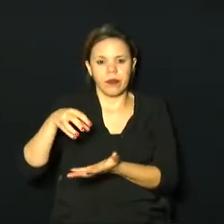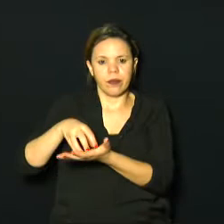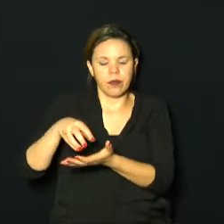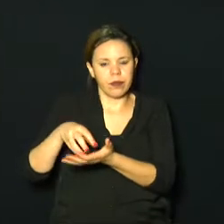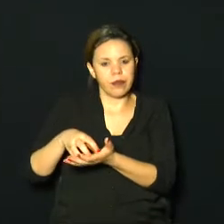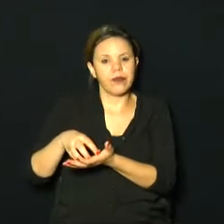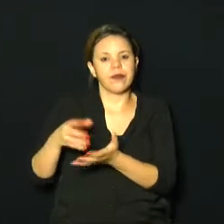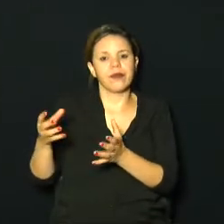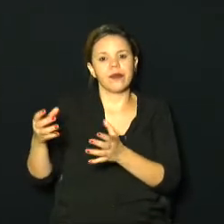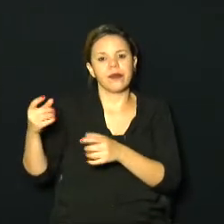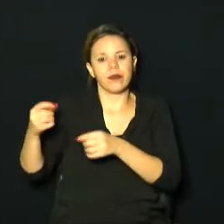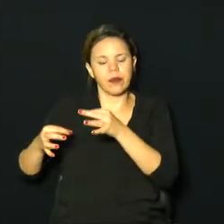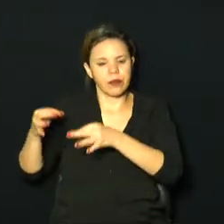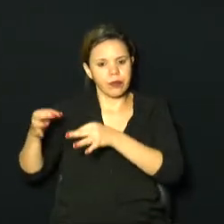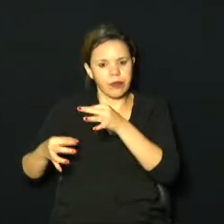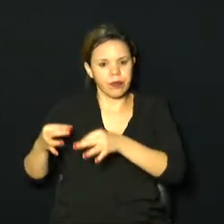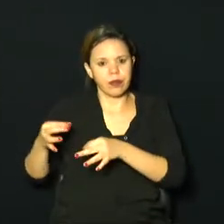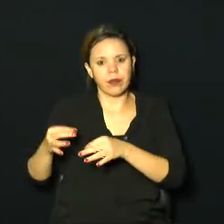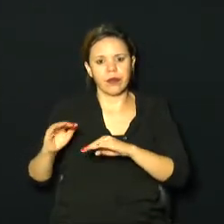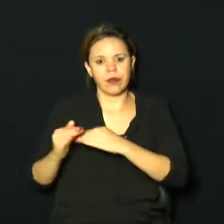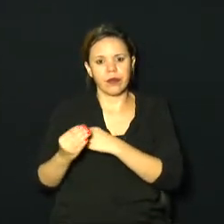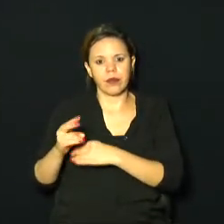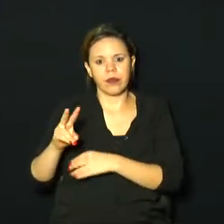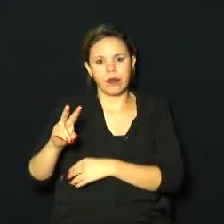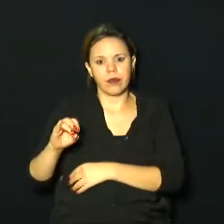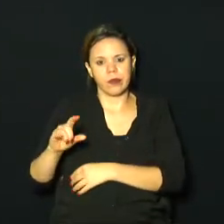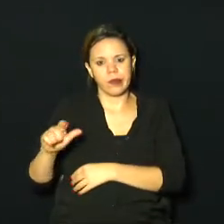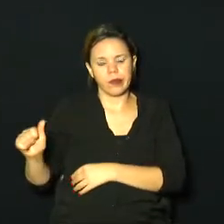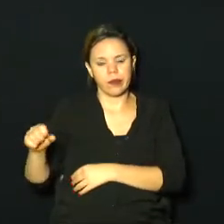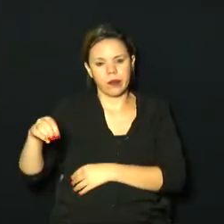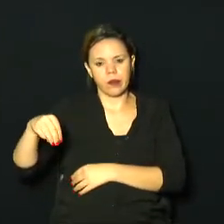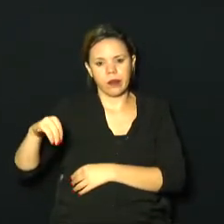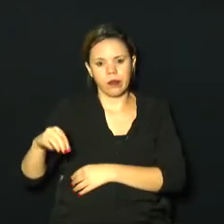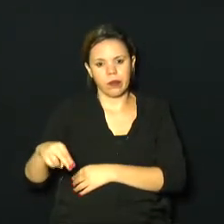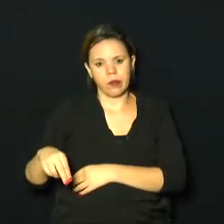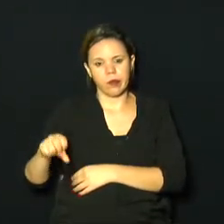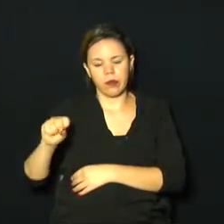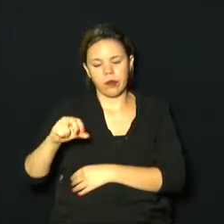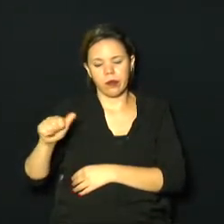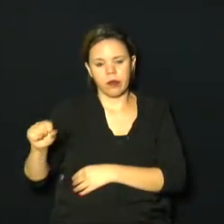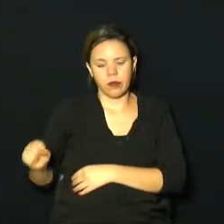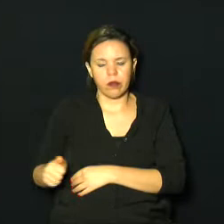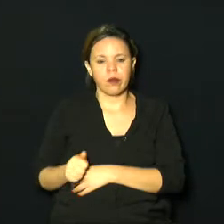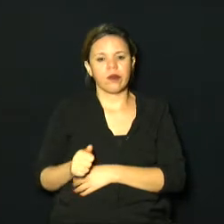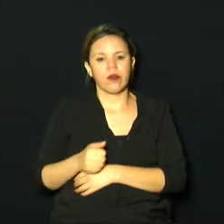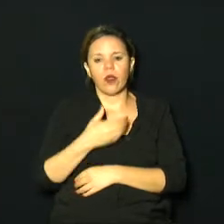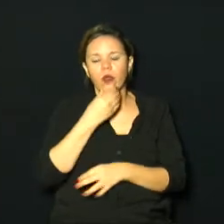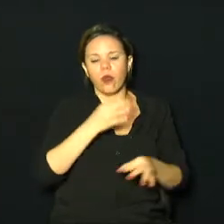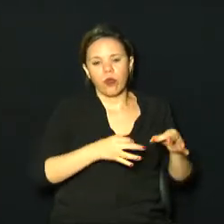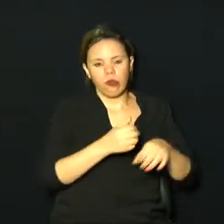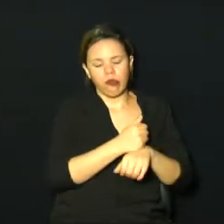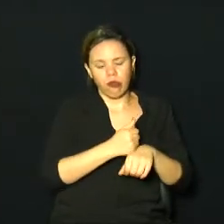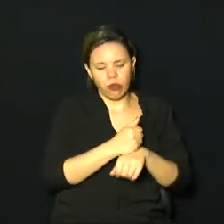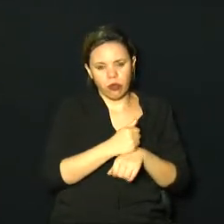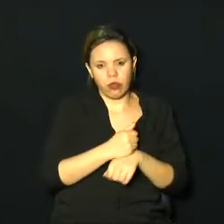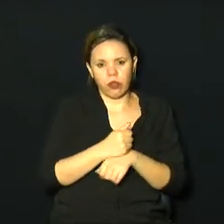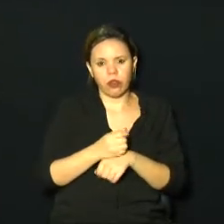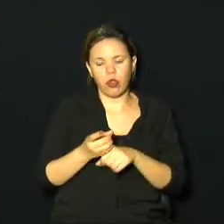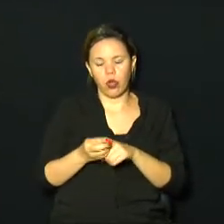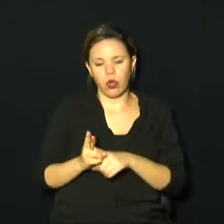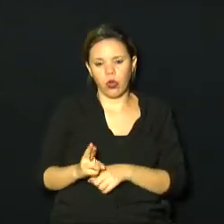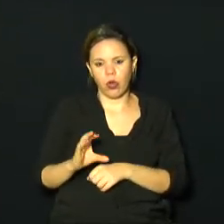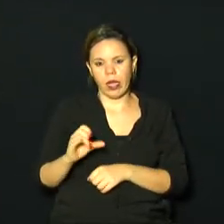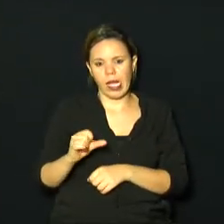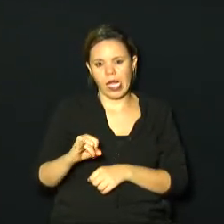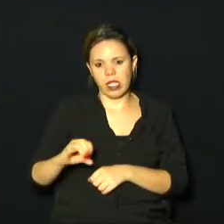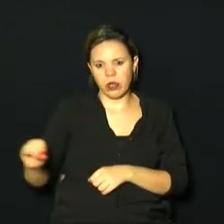Regional da Vila Mimosa, né, com o juiz Dr. Cássio. E desde então, nós apresentamos essas contradições